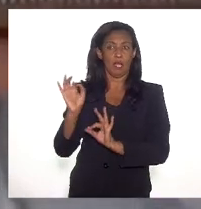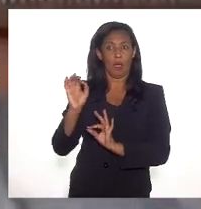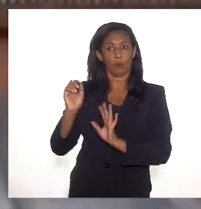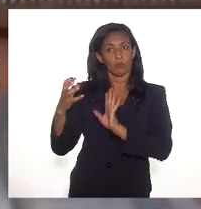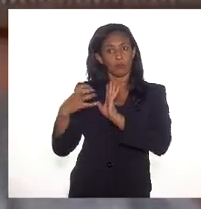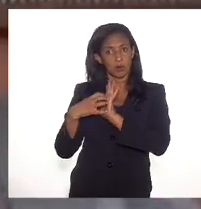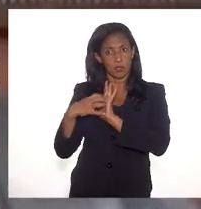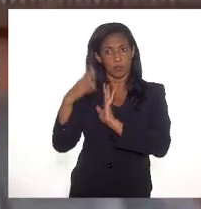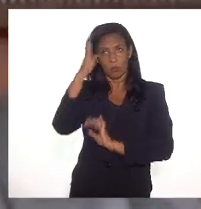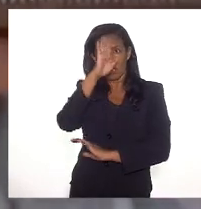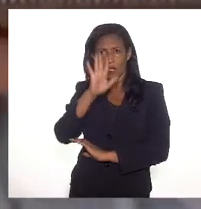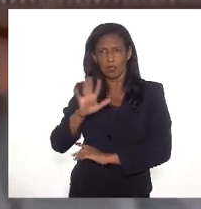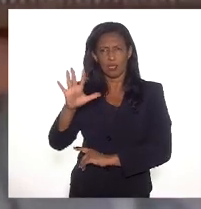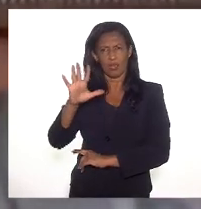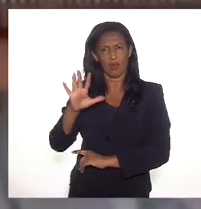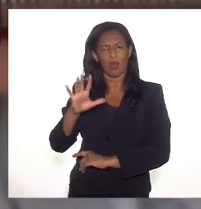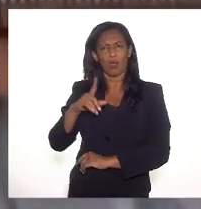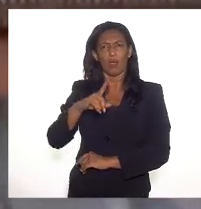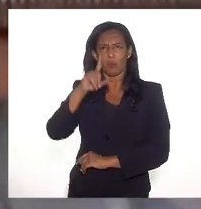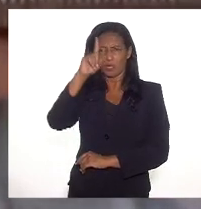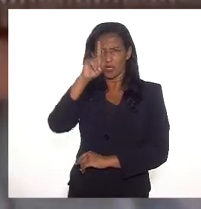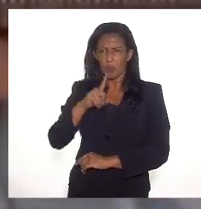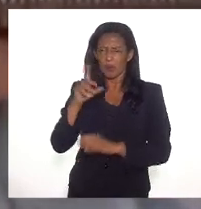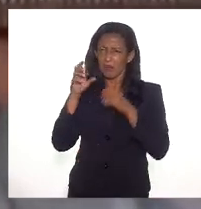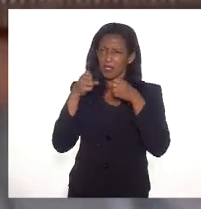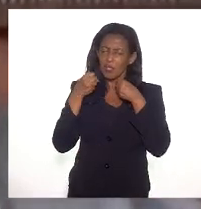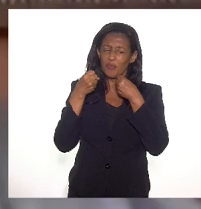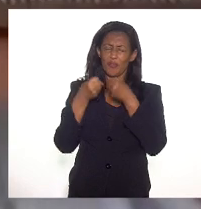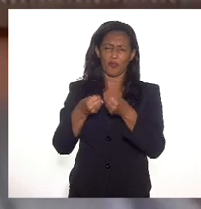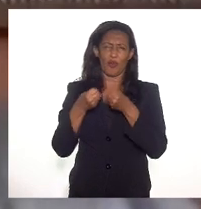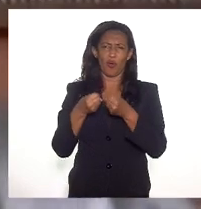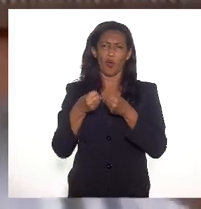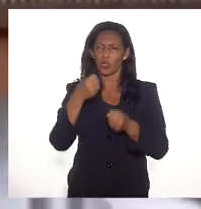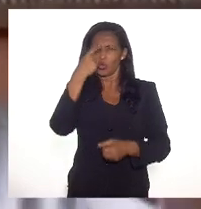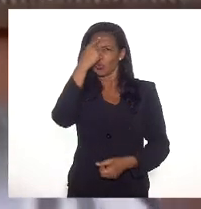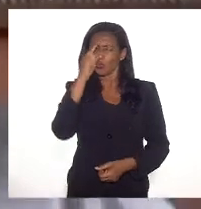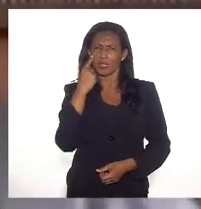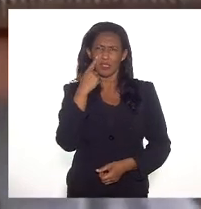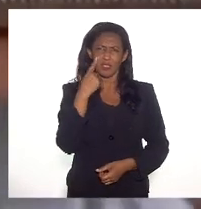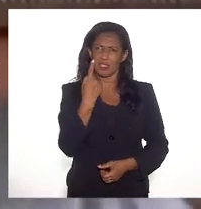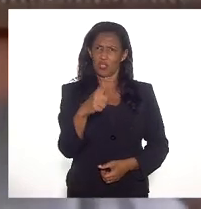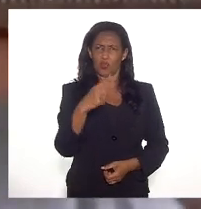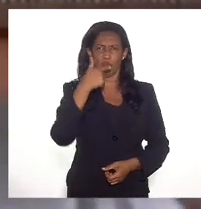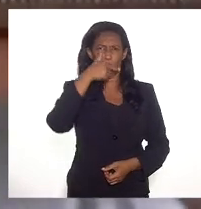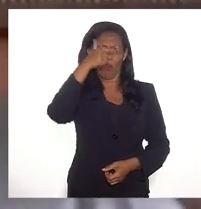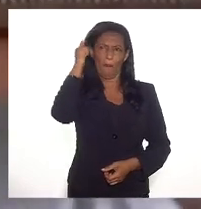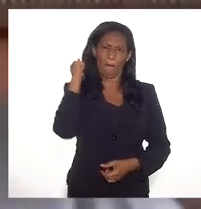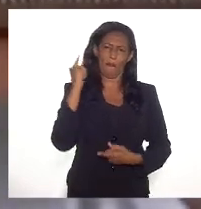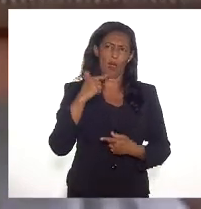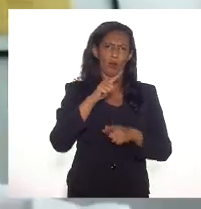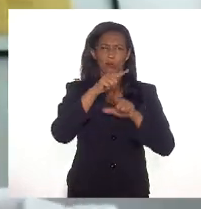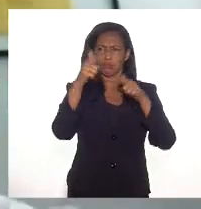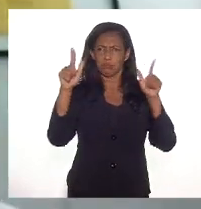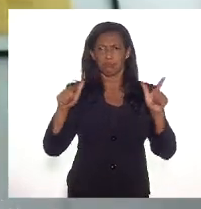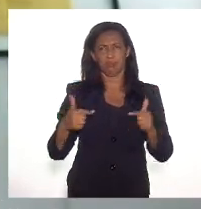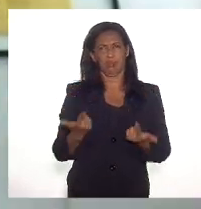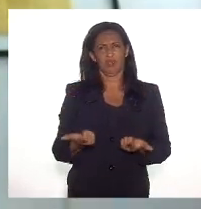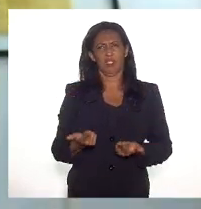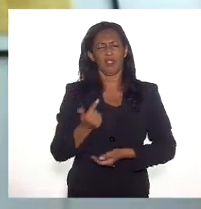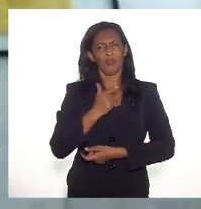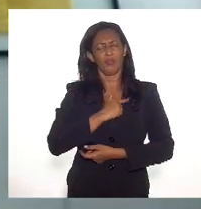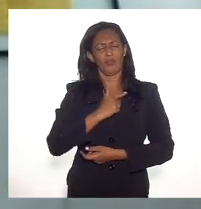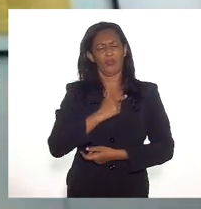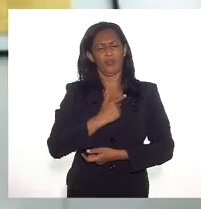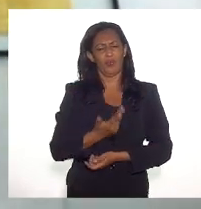nacional. Mas ficou uma imagem forte, eu não sei se vocês viram, o deputado Luiz Paulo, deputados aqui. Muito feio.